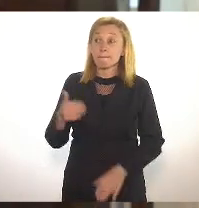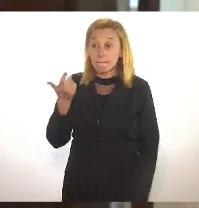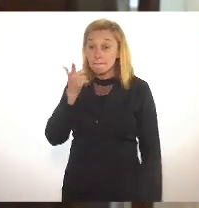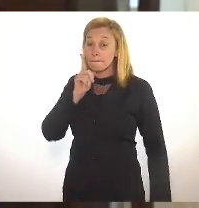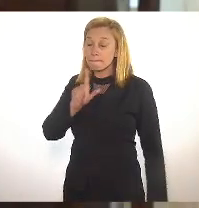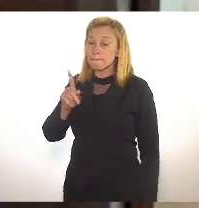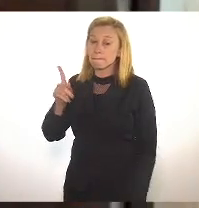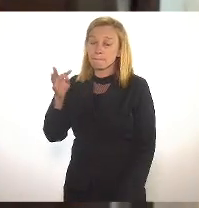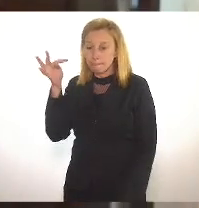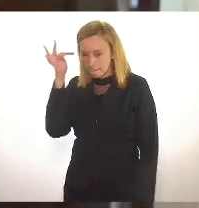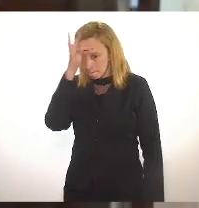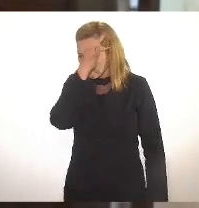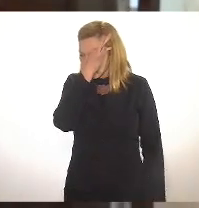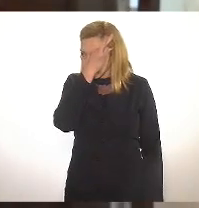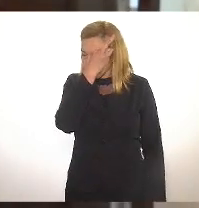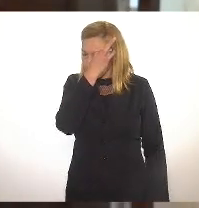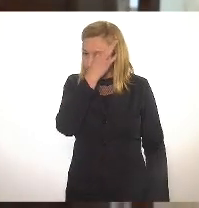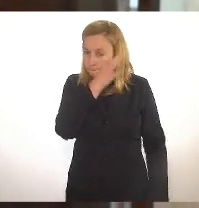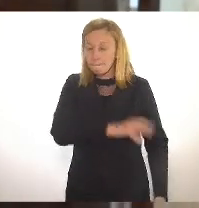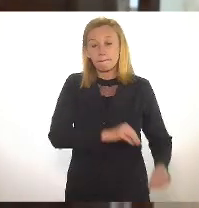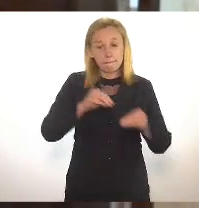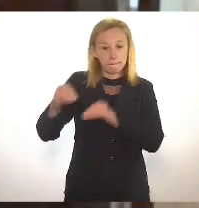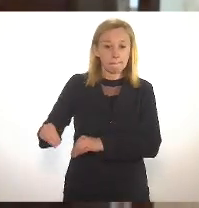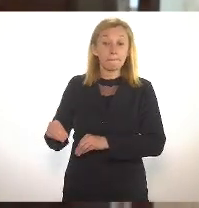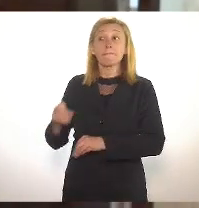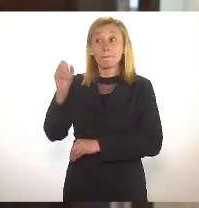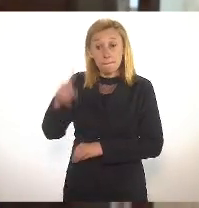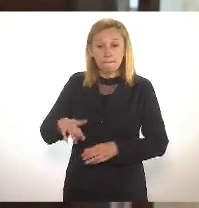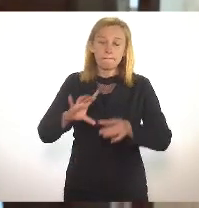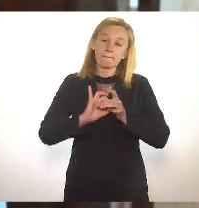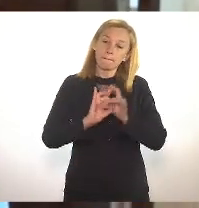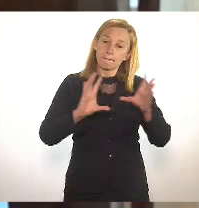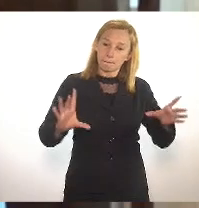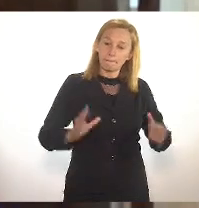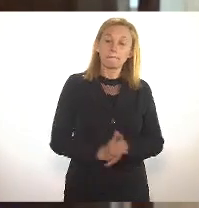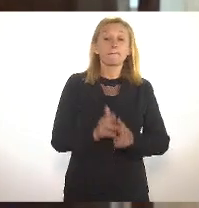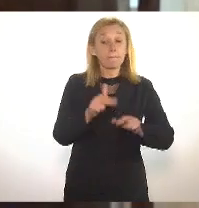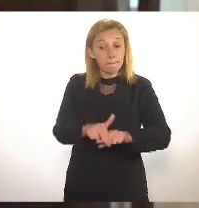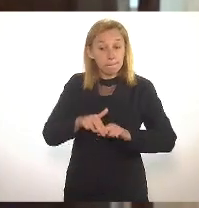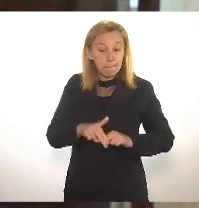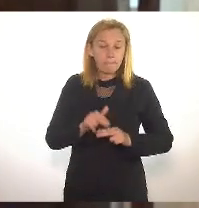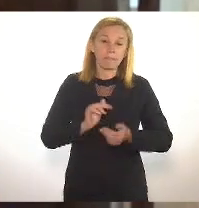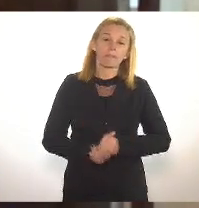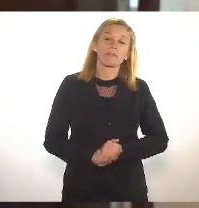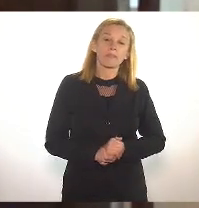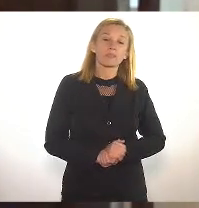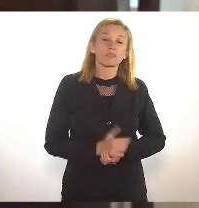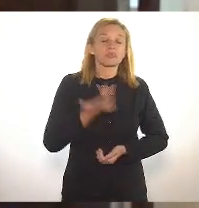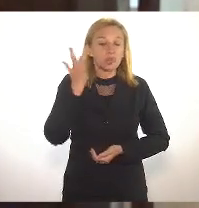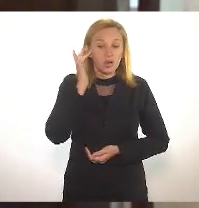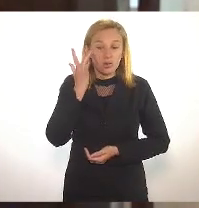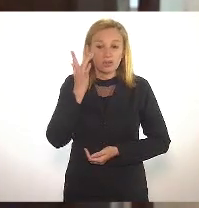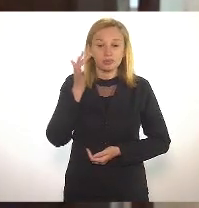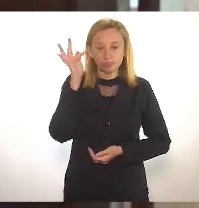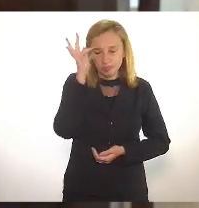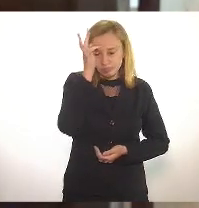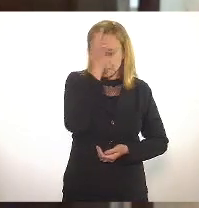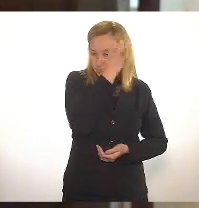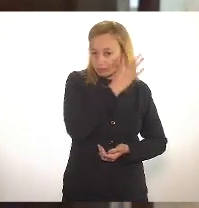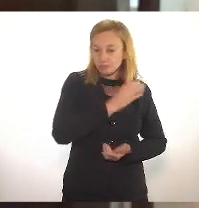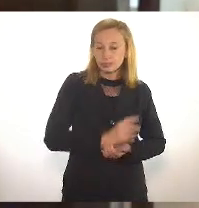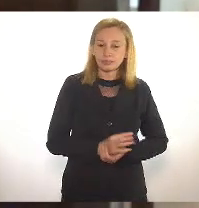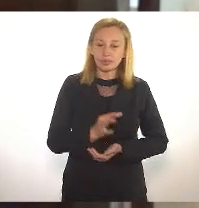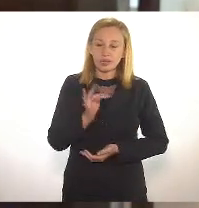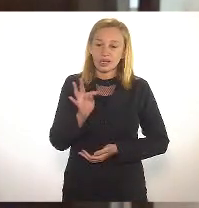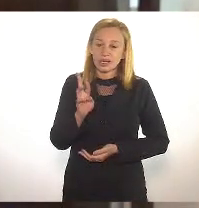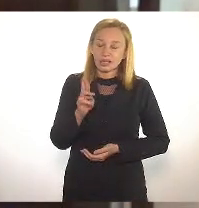Trump. É isso que é a essência da democracia. E é por isso mesmo que eu acho que o trumpismo é